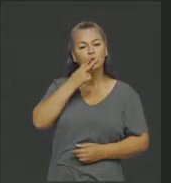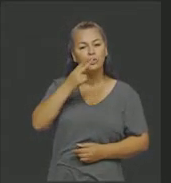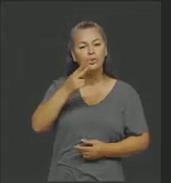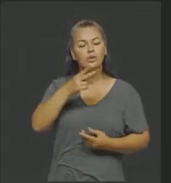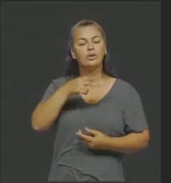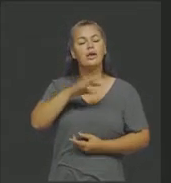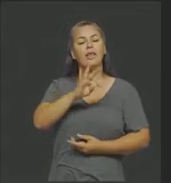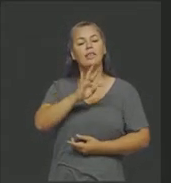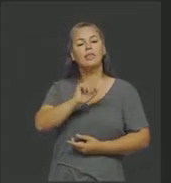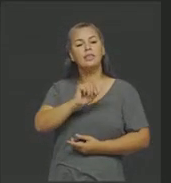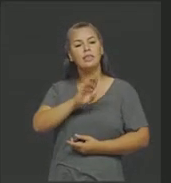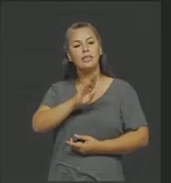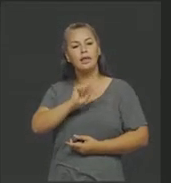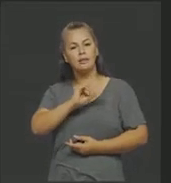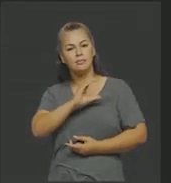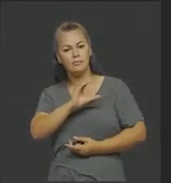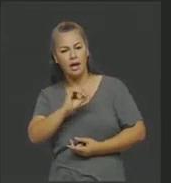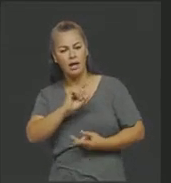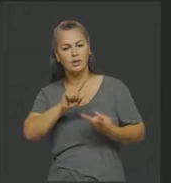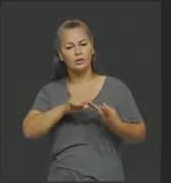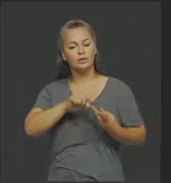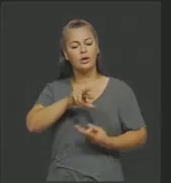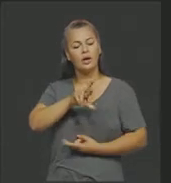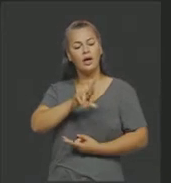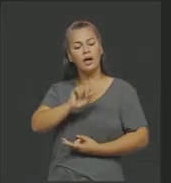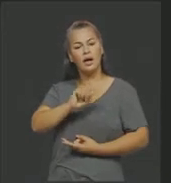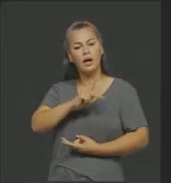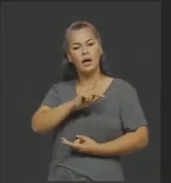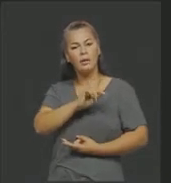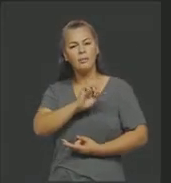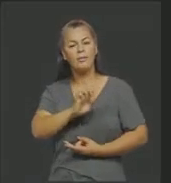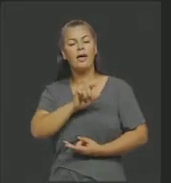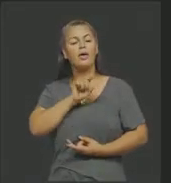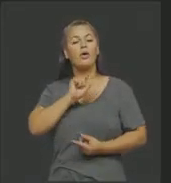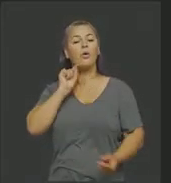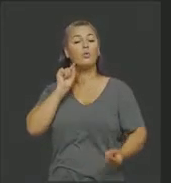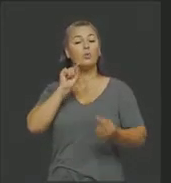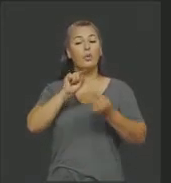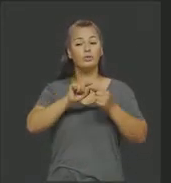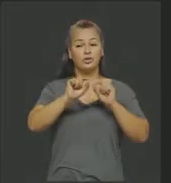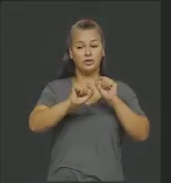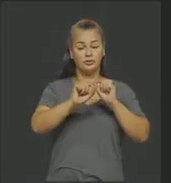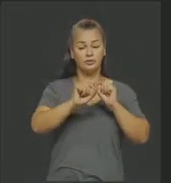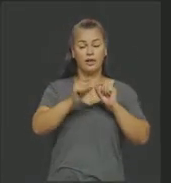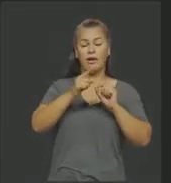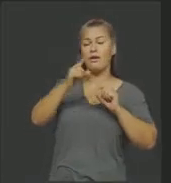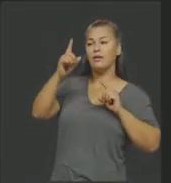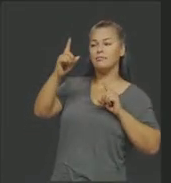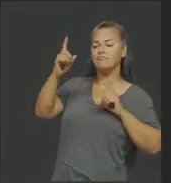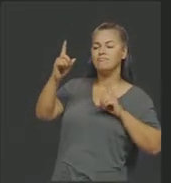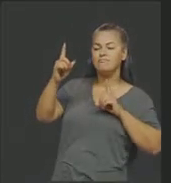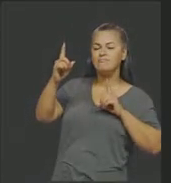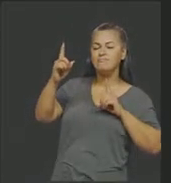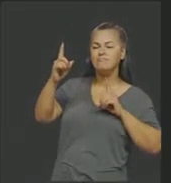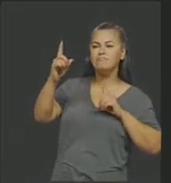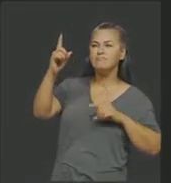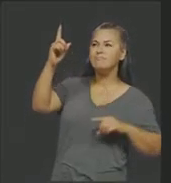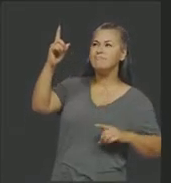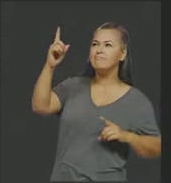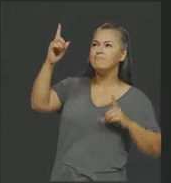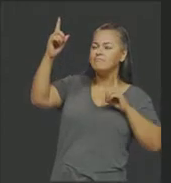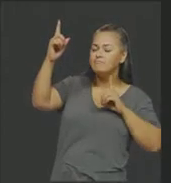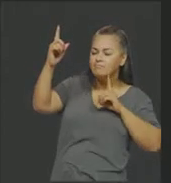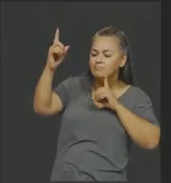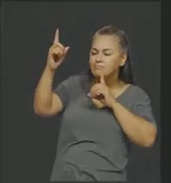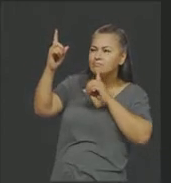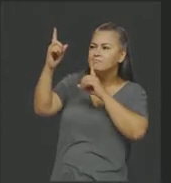Também aí mostrando um poder espiritual. Os índios dizem que o rapé, ele resfria o corpo depois de um bom